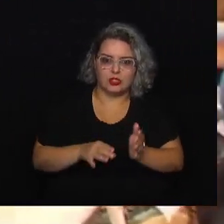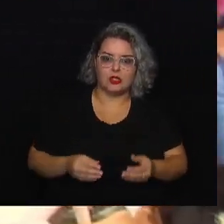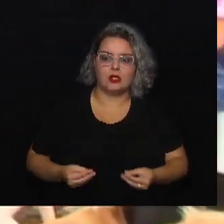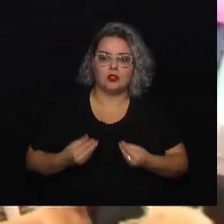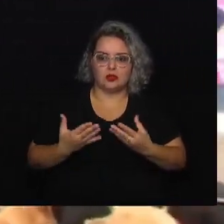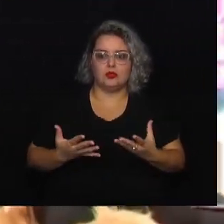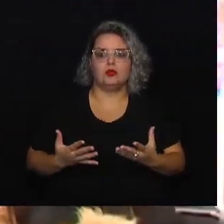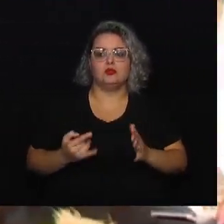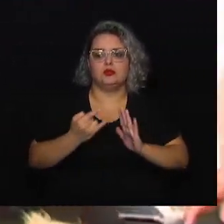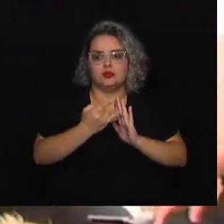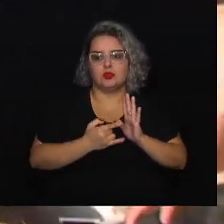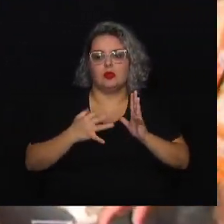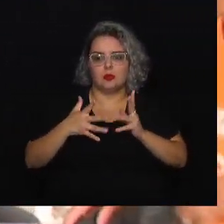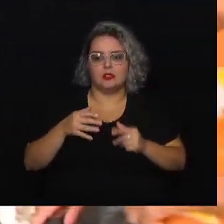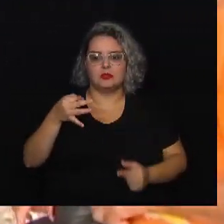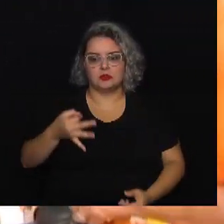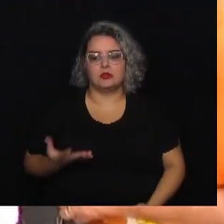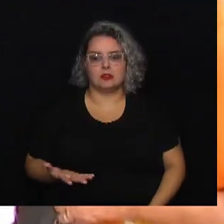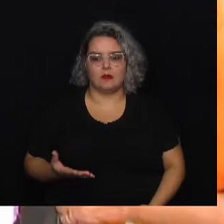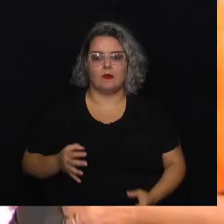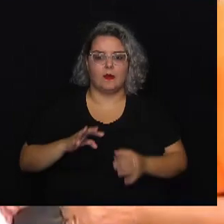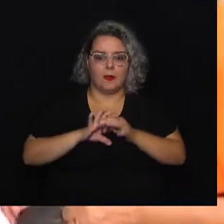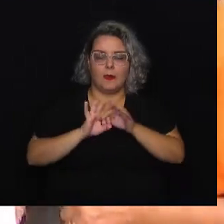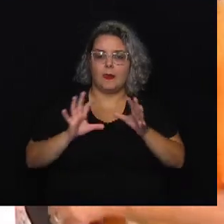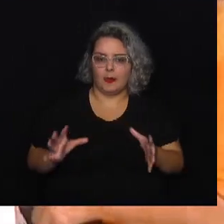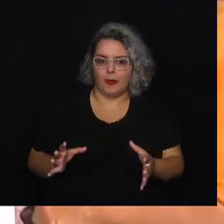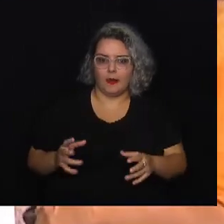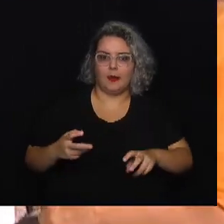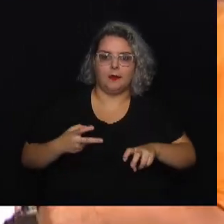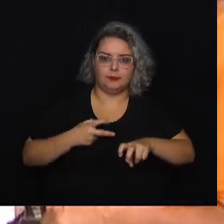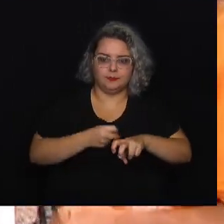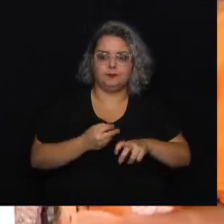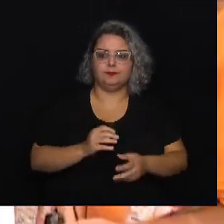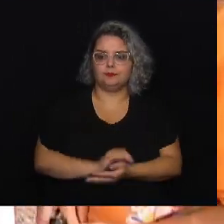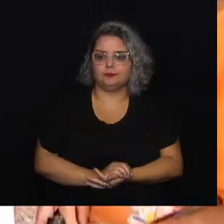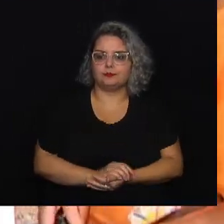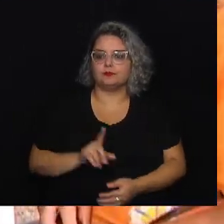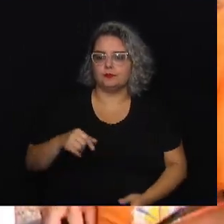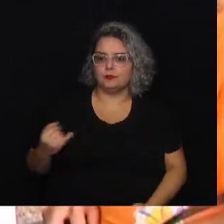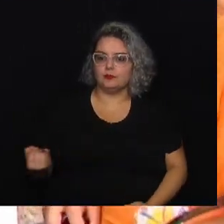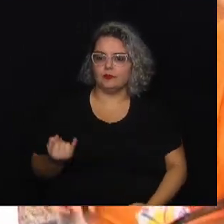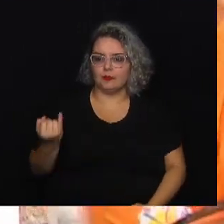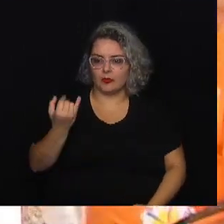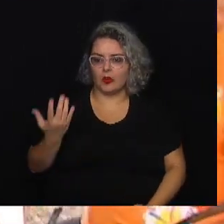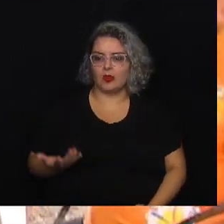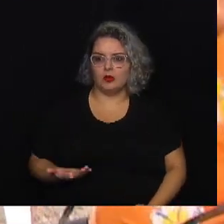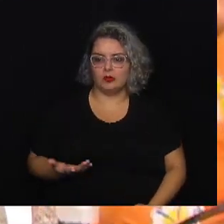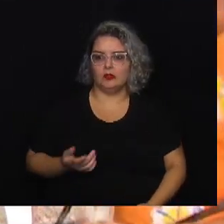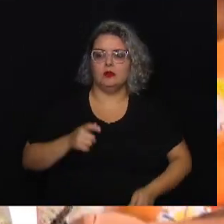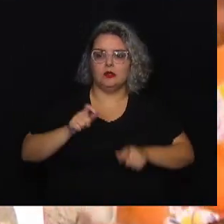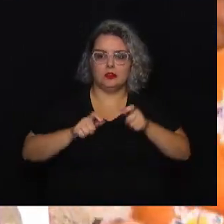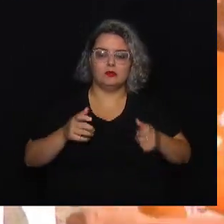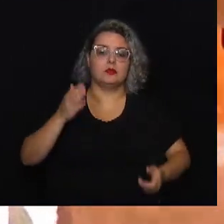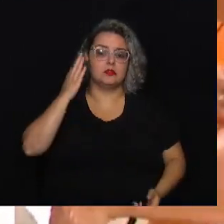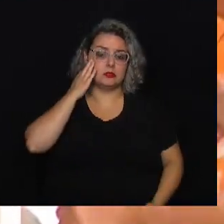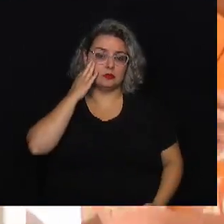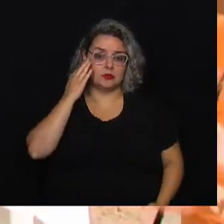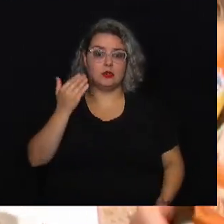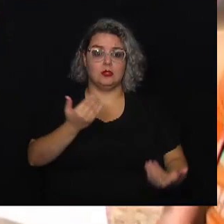e realizar a autorização do microchip. Bom, mas é importante que as pessoas saberem que o